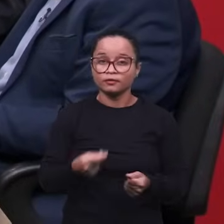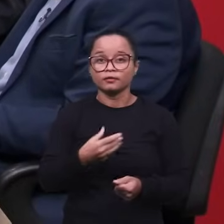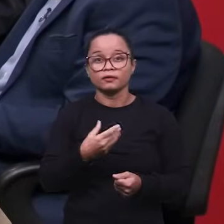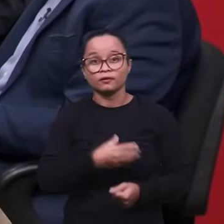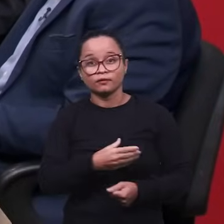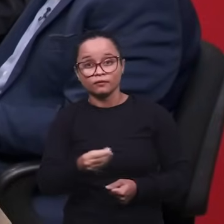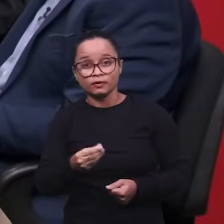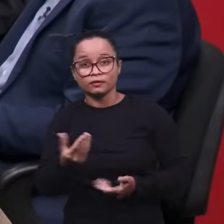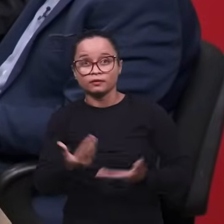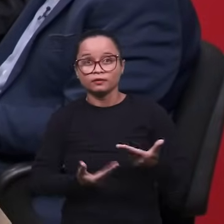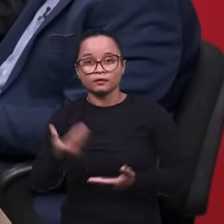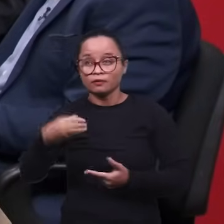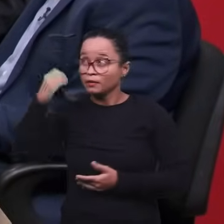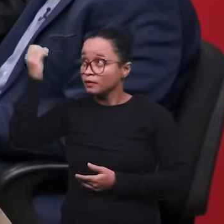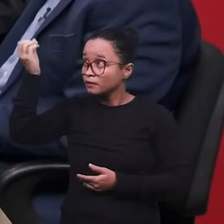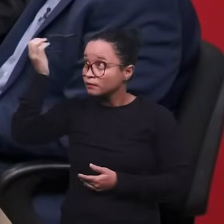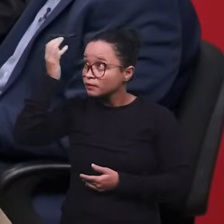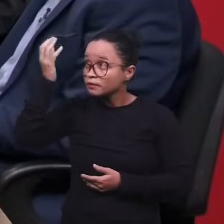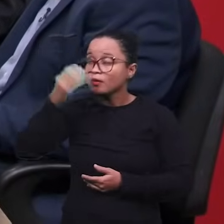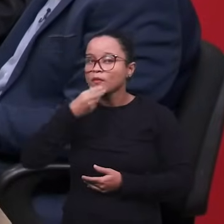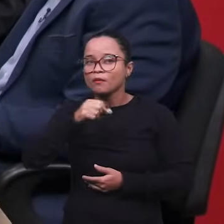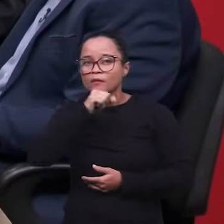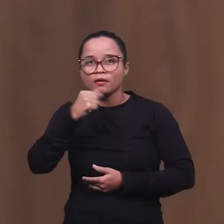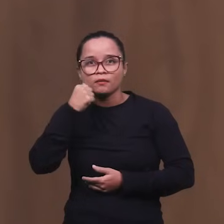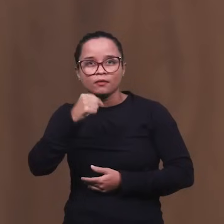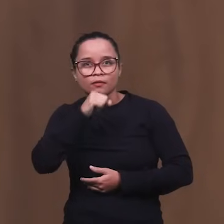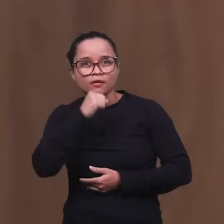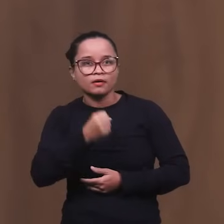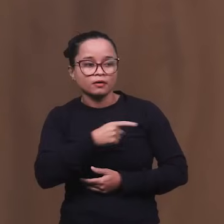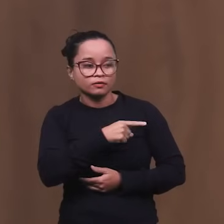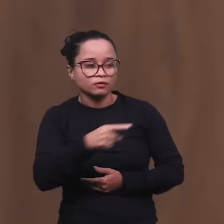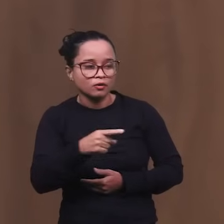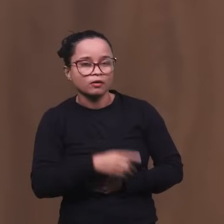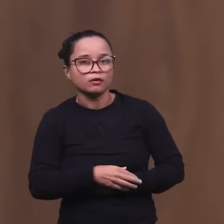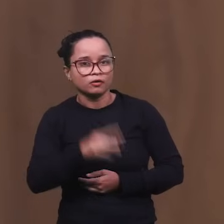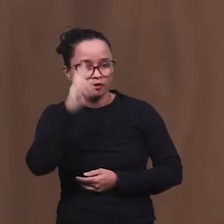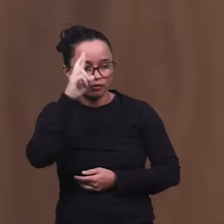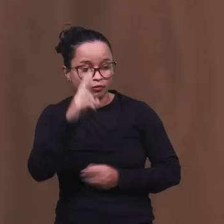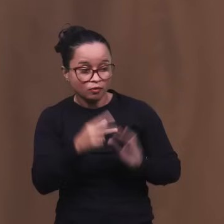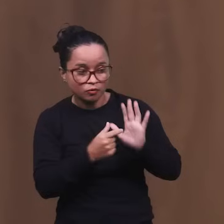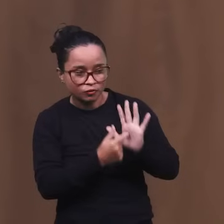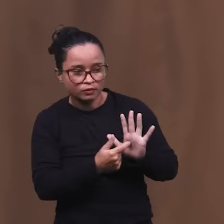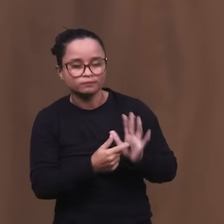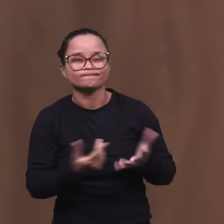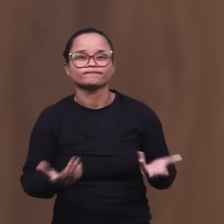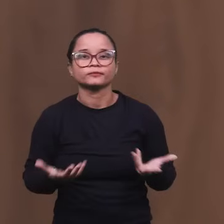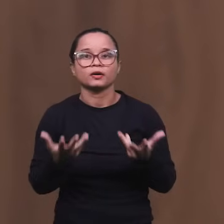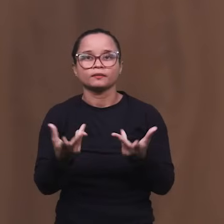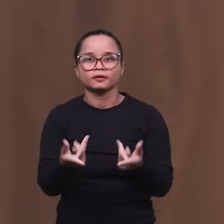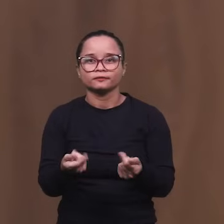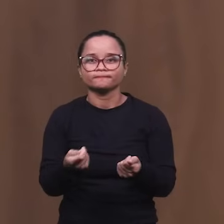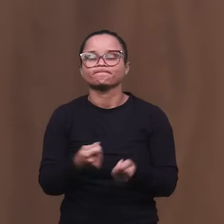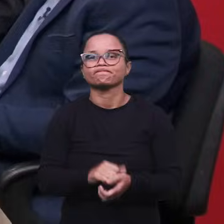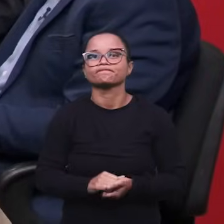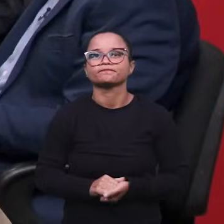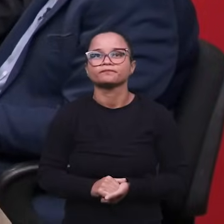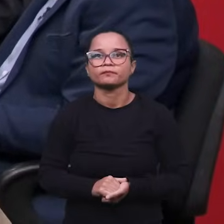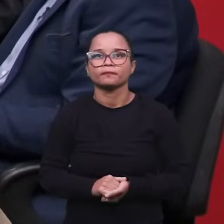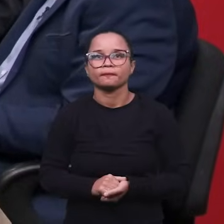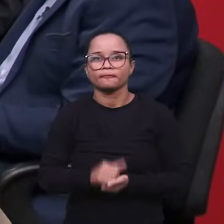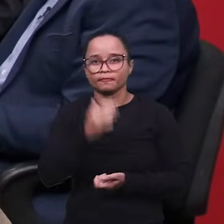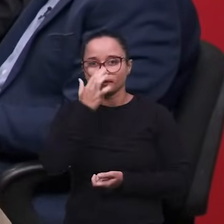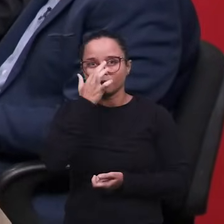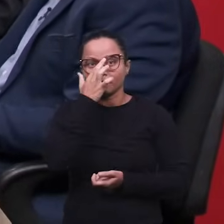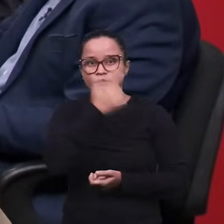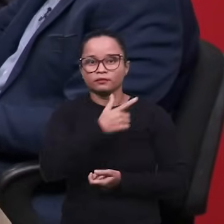servo, o Senhor dá revelação aos pais sobre os filhos. Olha, meu filho, Glória a Deus. o Senhor mostrou isso aqui. Isso é maravilhoso, né?